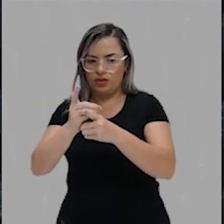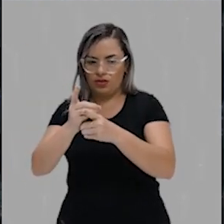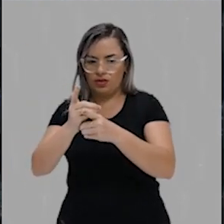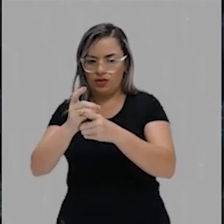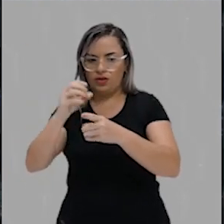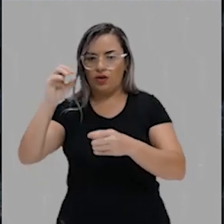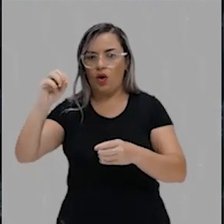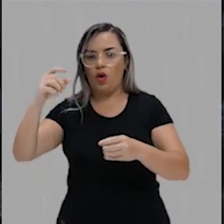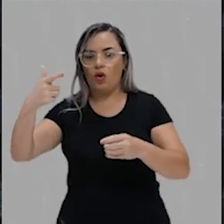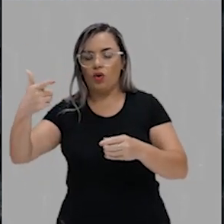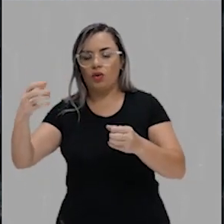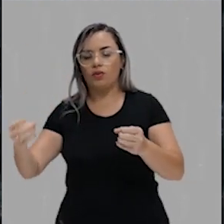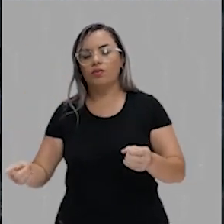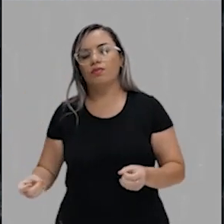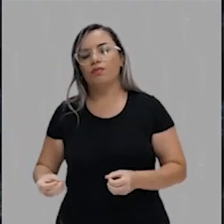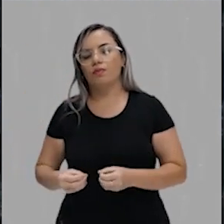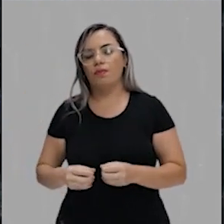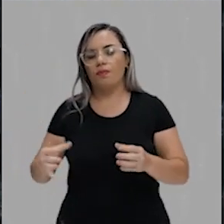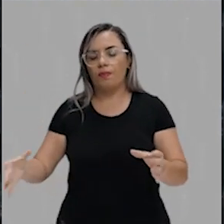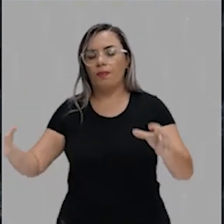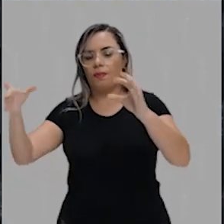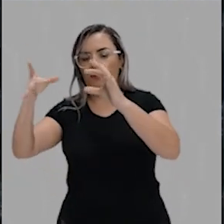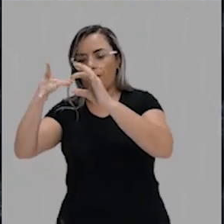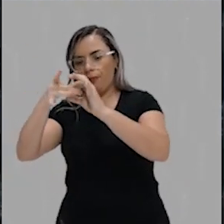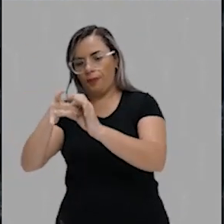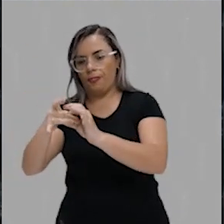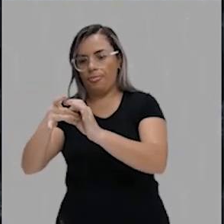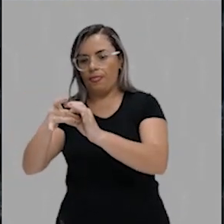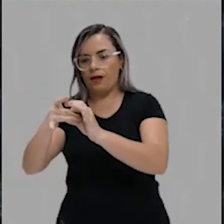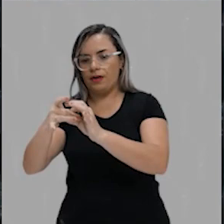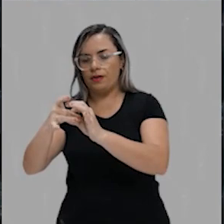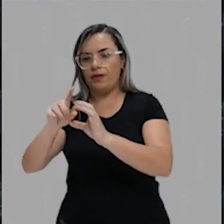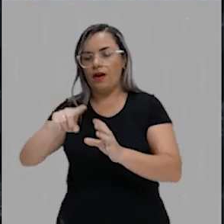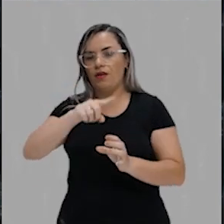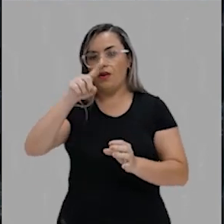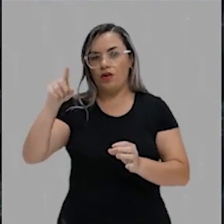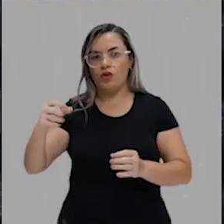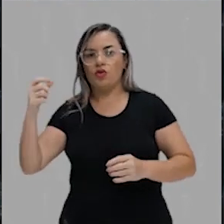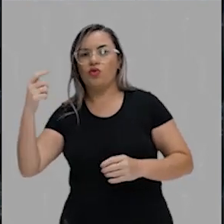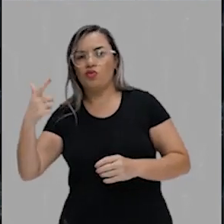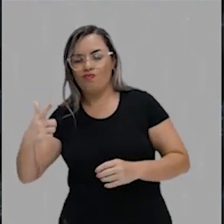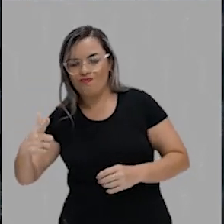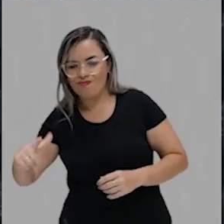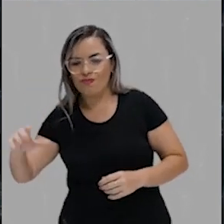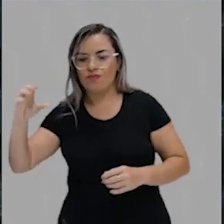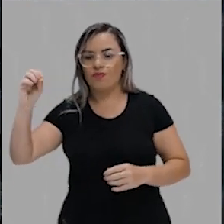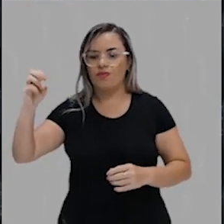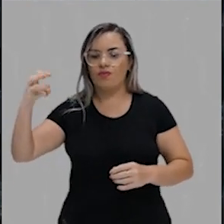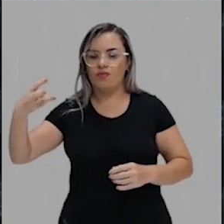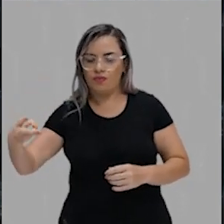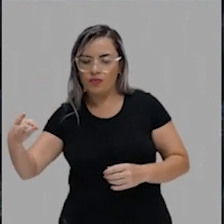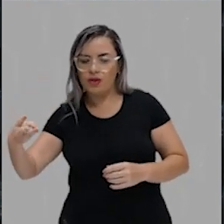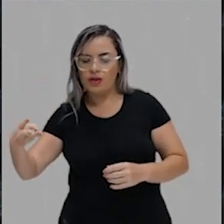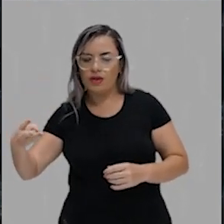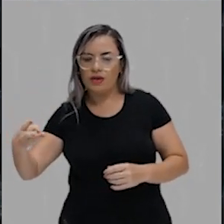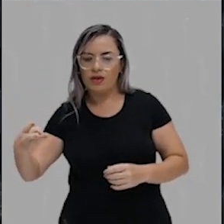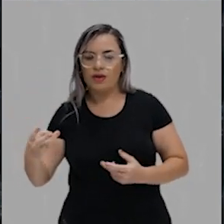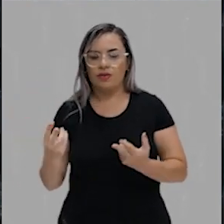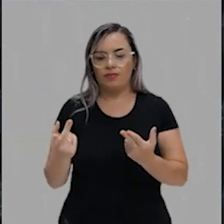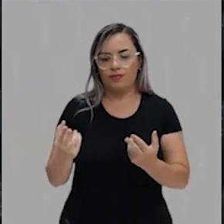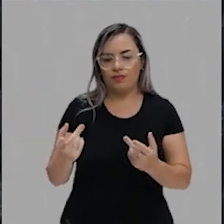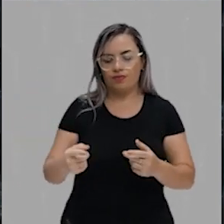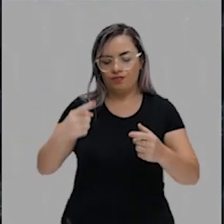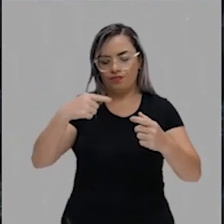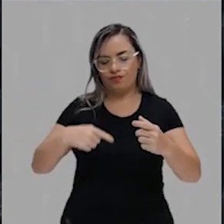que é O2, ele vai se ligar a ela e vai formar novamente o ozônio. A mesma coisa vai acontecer com esta molécula